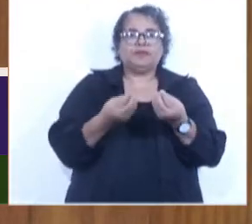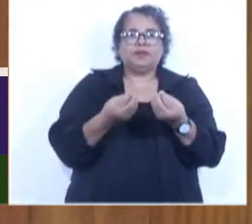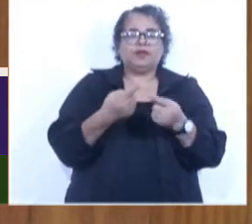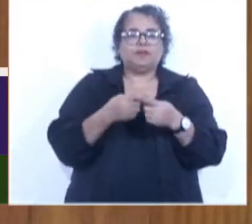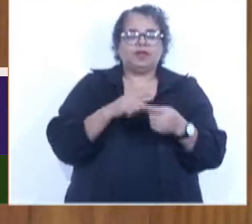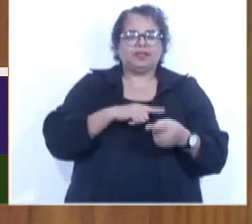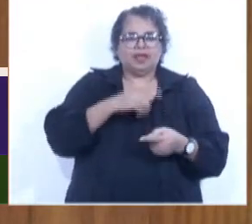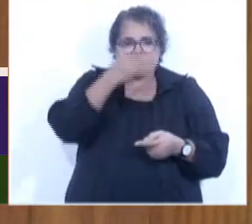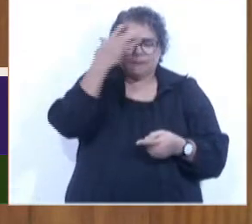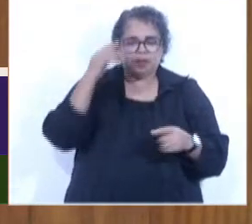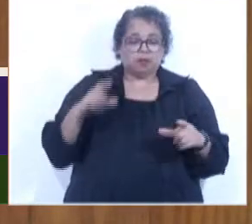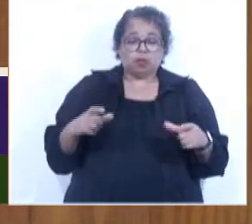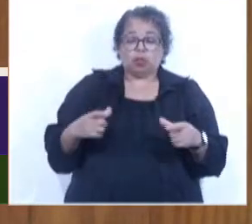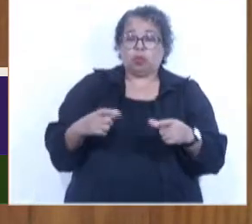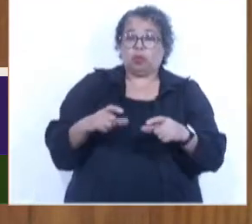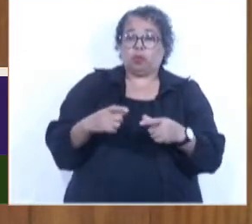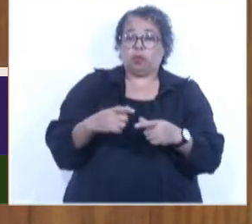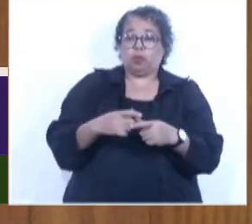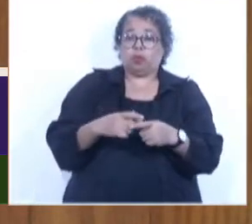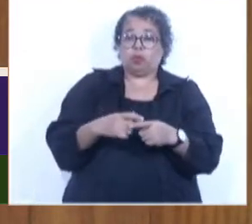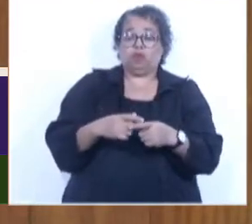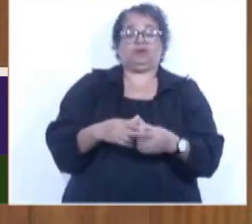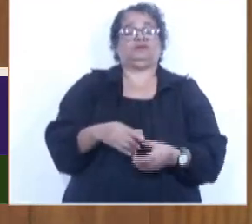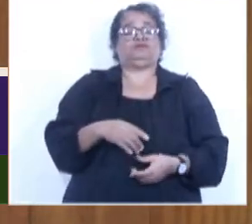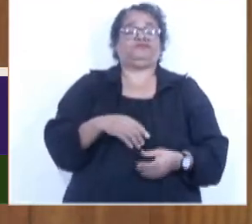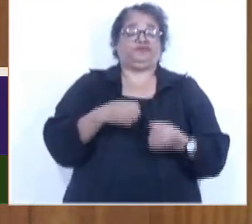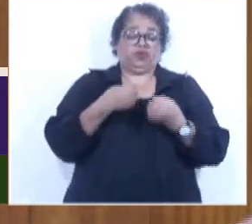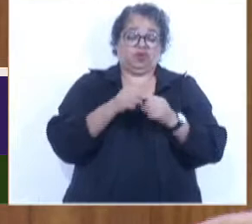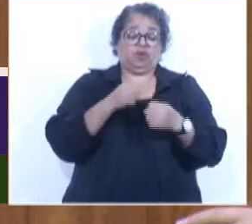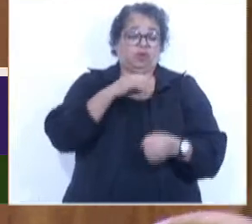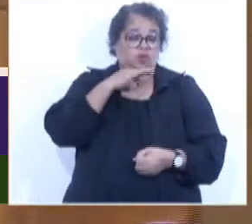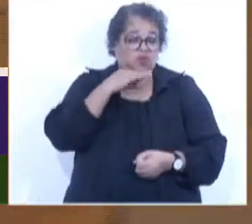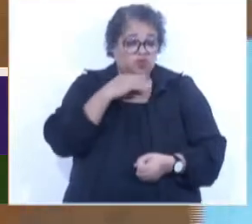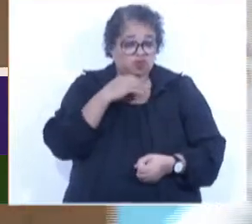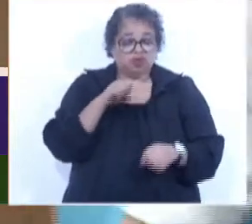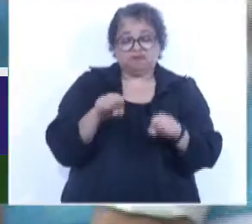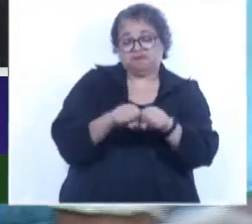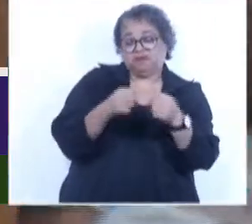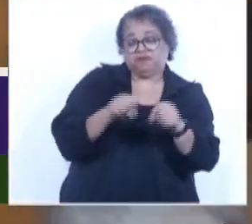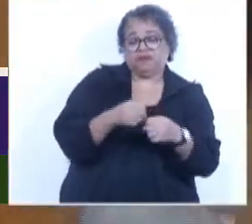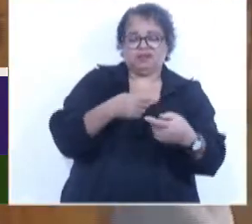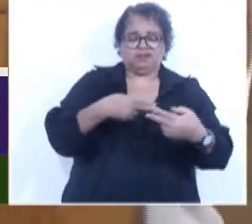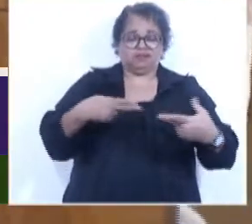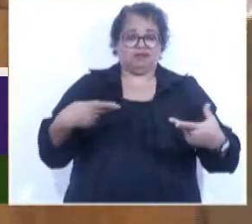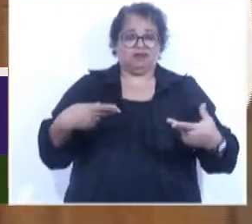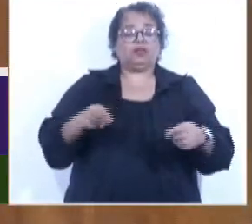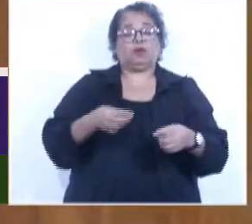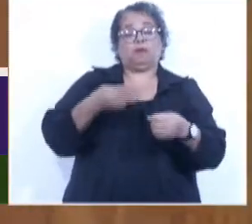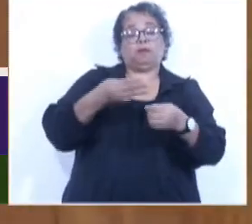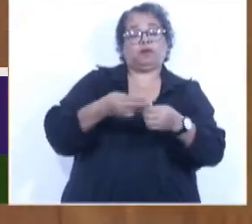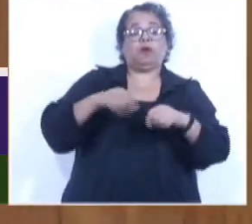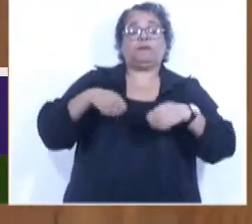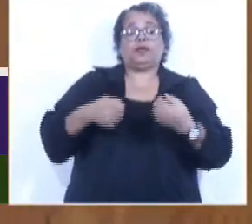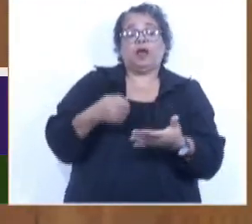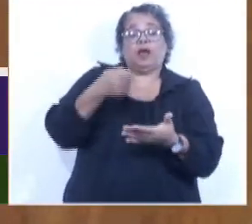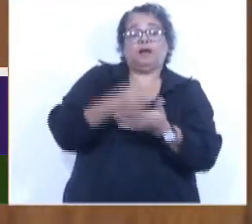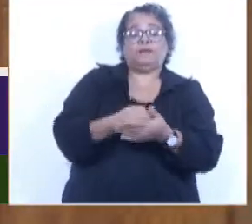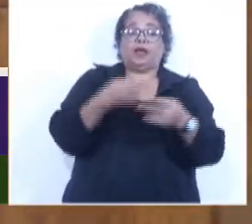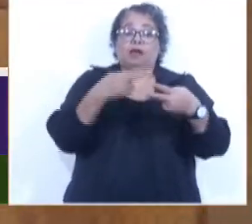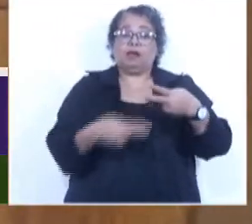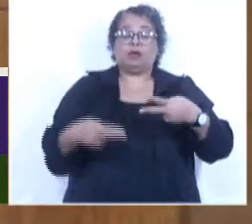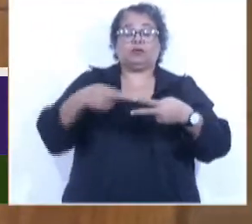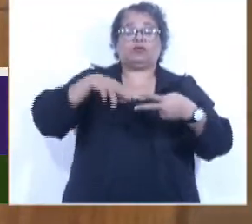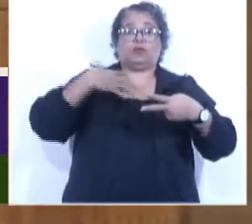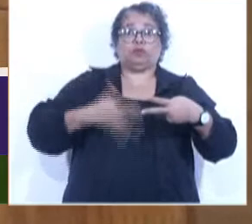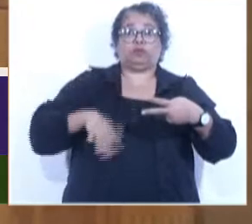passageiro diminuiu muito e só vai piorar na qualidade de ônibus vai fazendo com que o município tem que fazer aportes milionários de recursos e